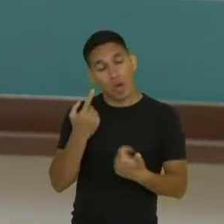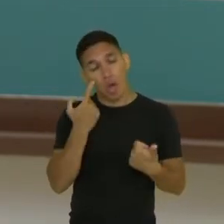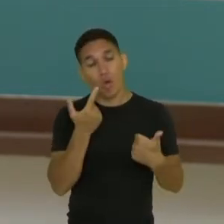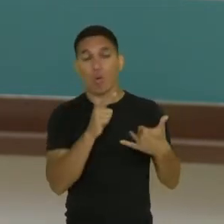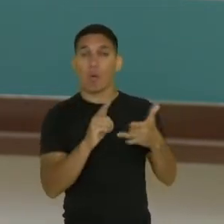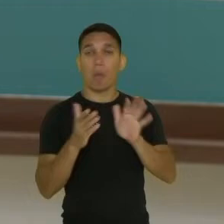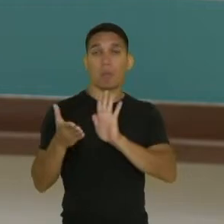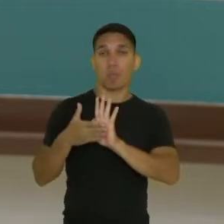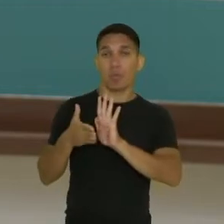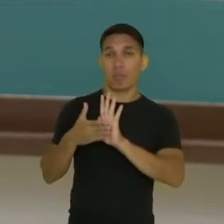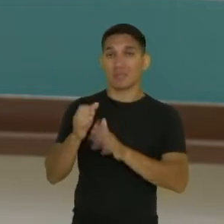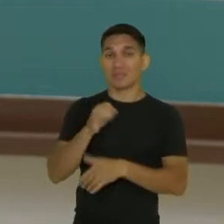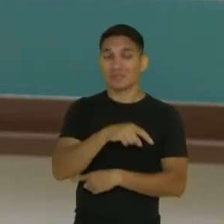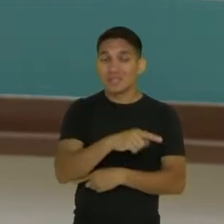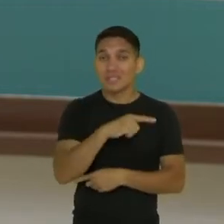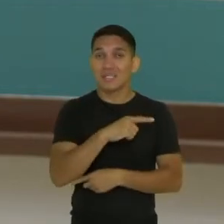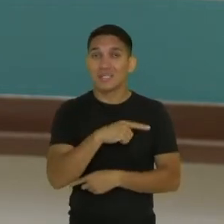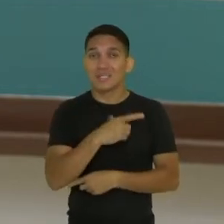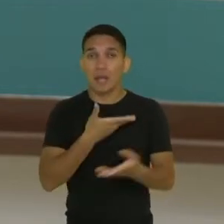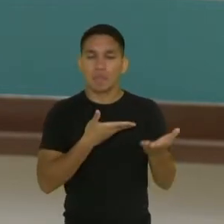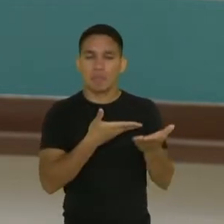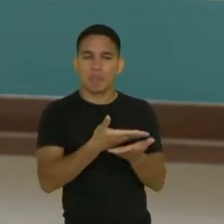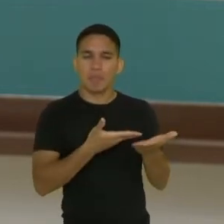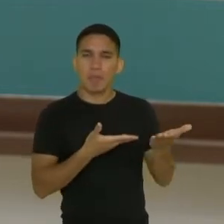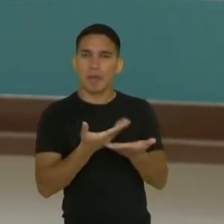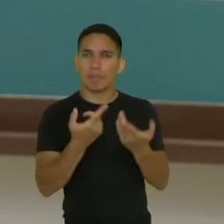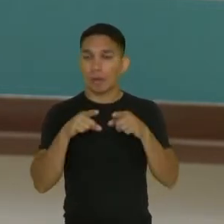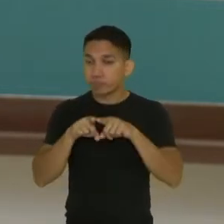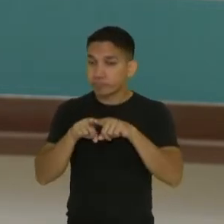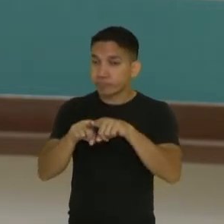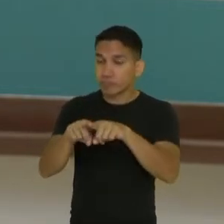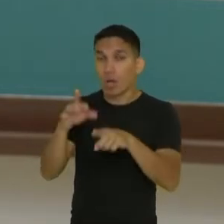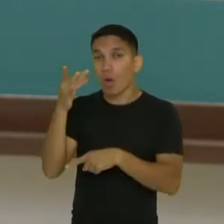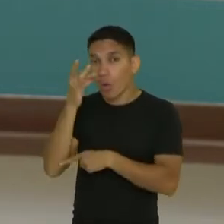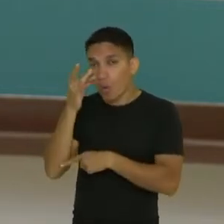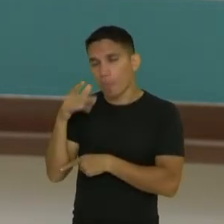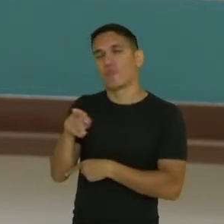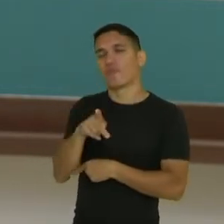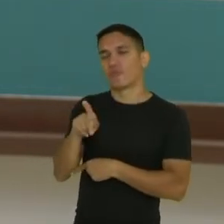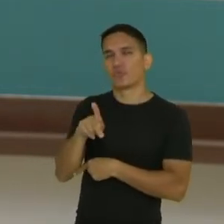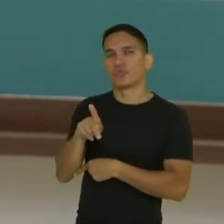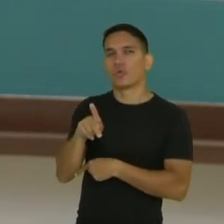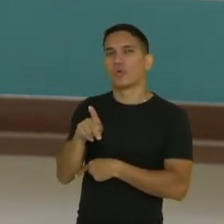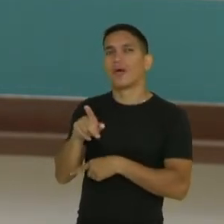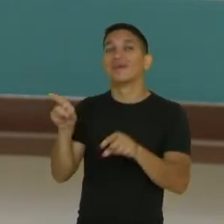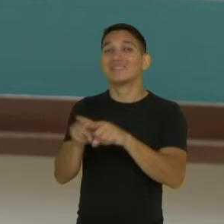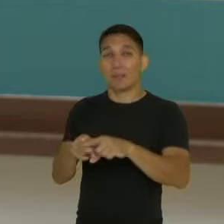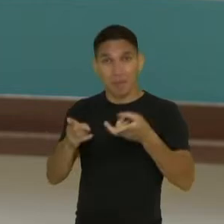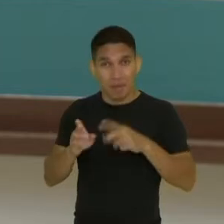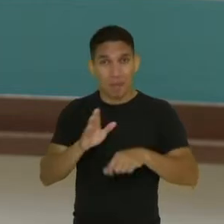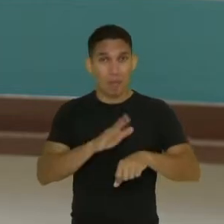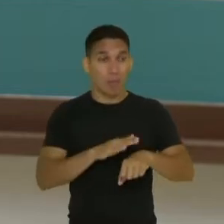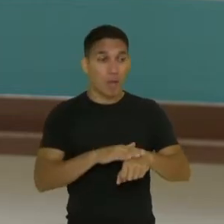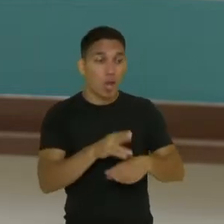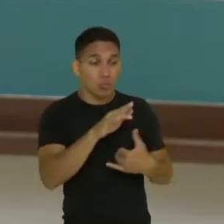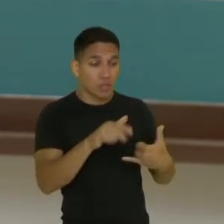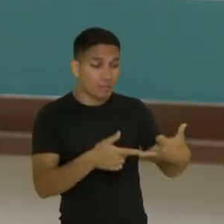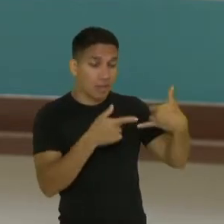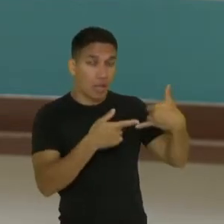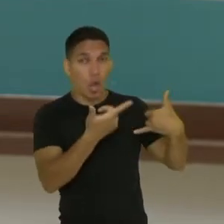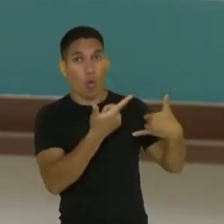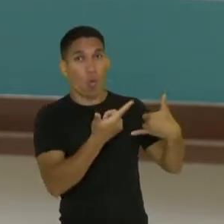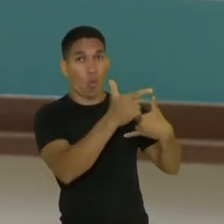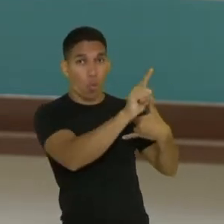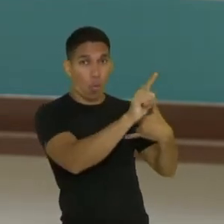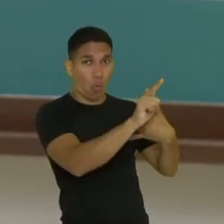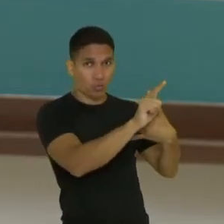propondo. Se ele estiver ali numa interação síncrona, simultânea com o professor e fazendo uso do celular para outros fins que não